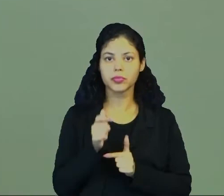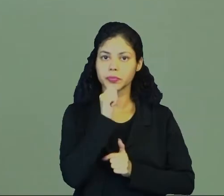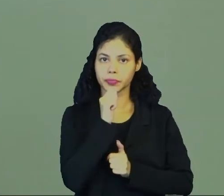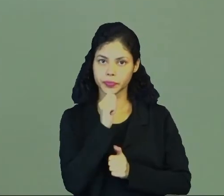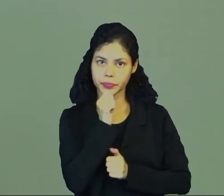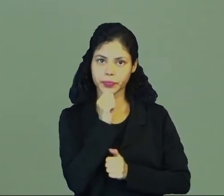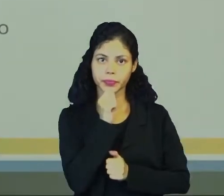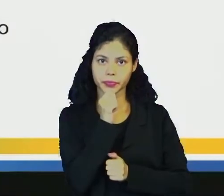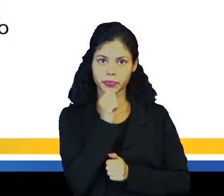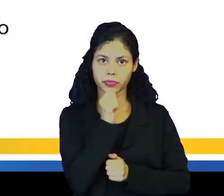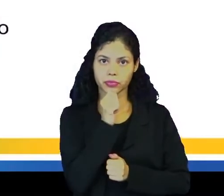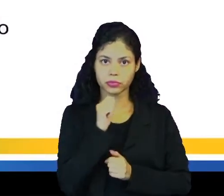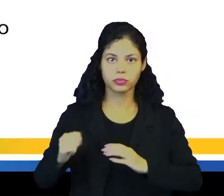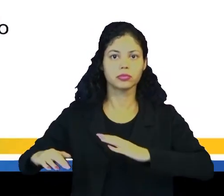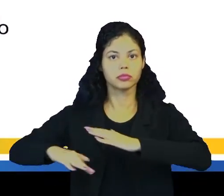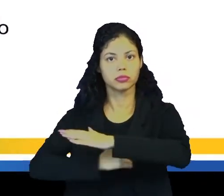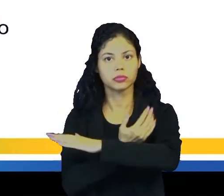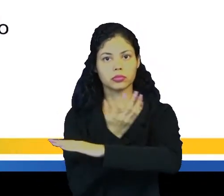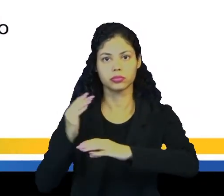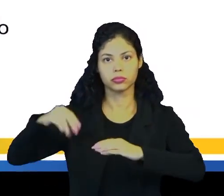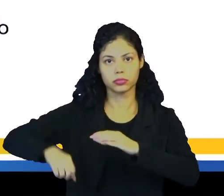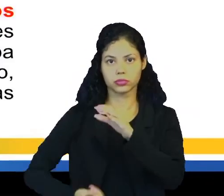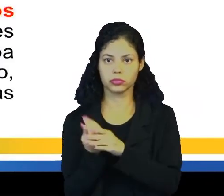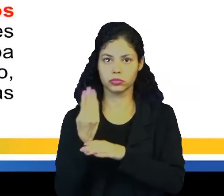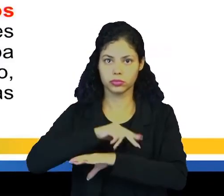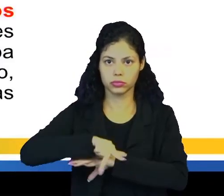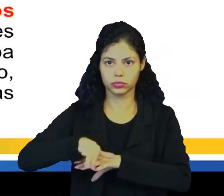com relação à biodiversidade.